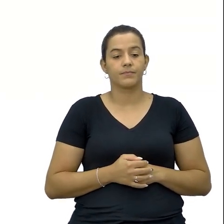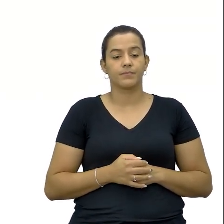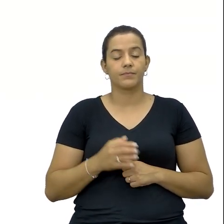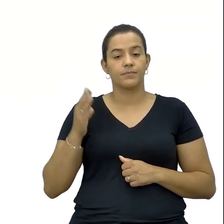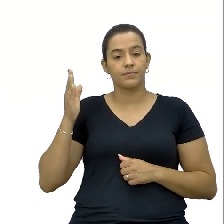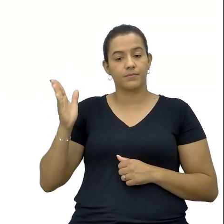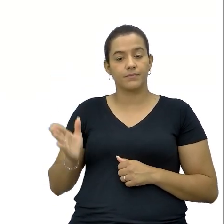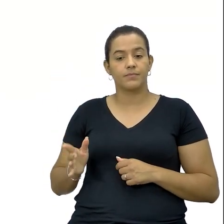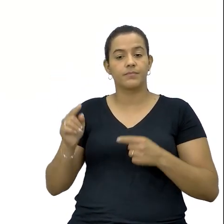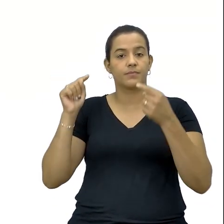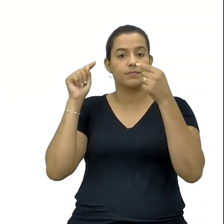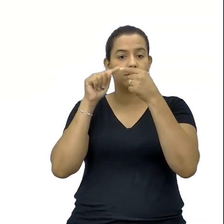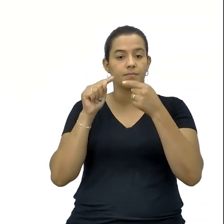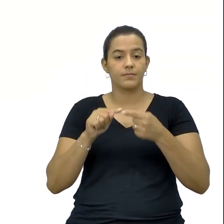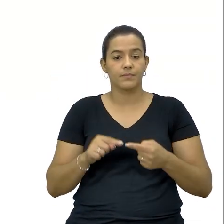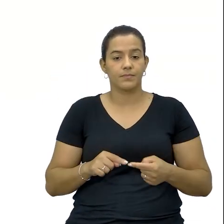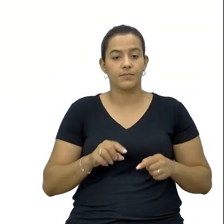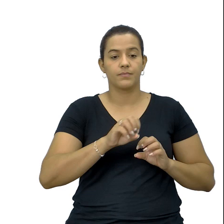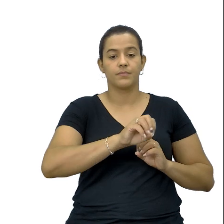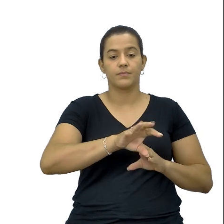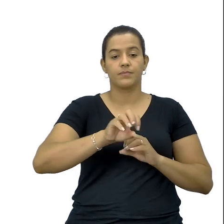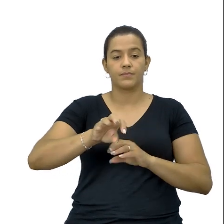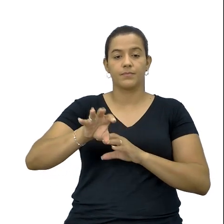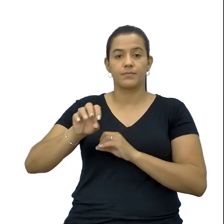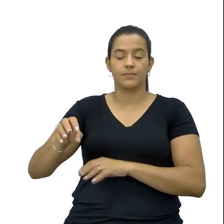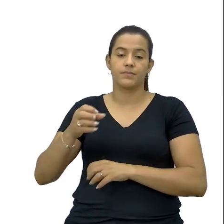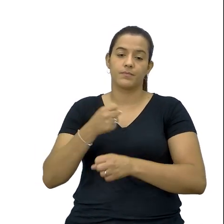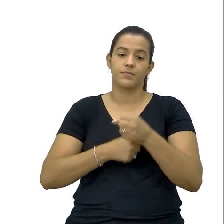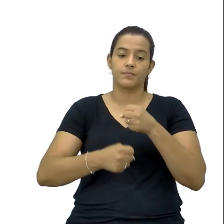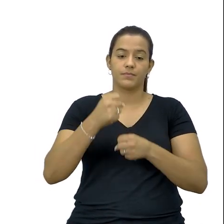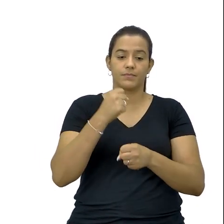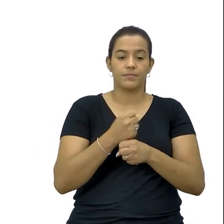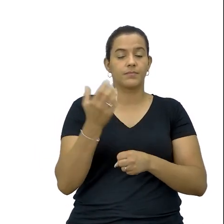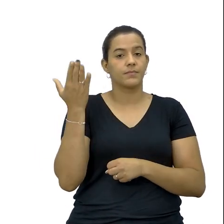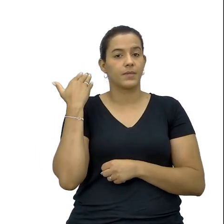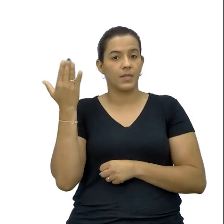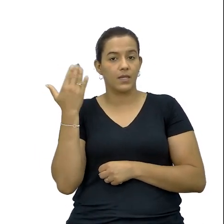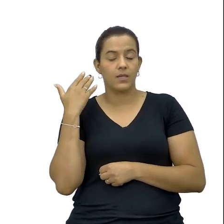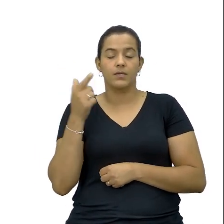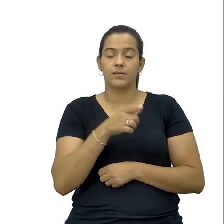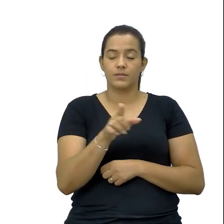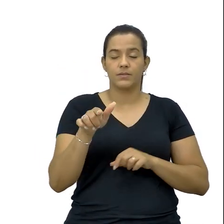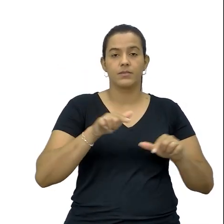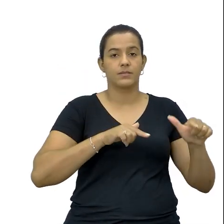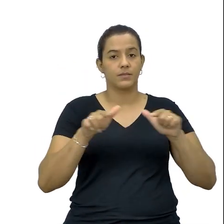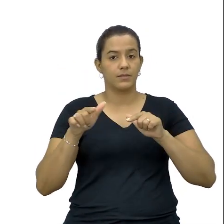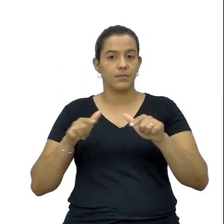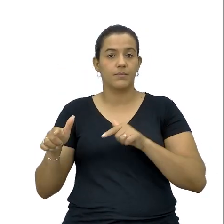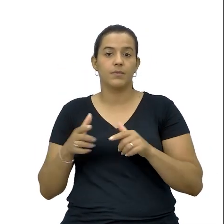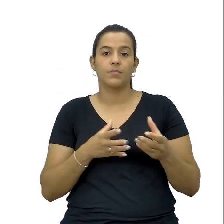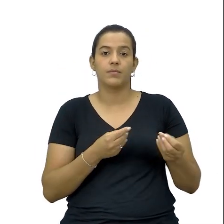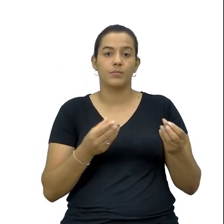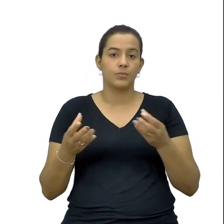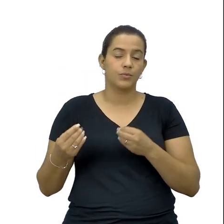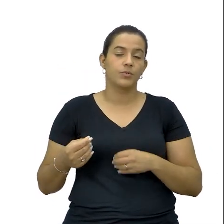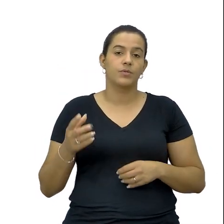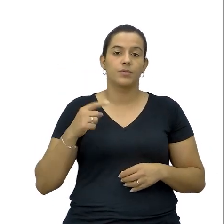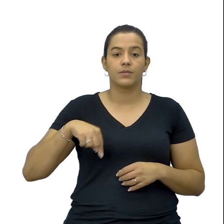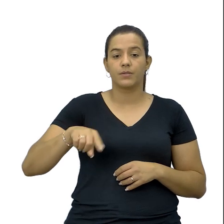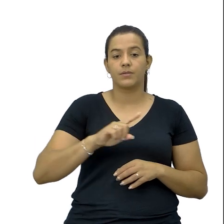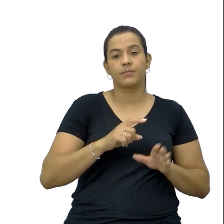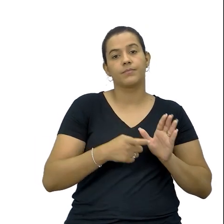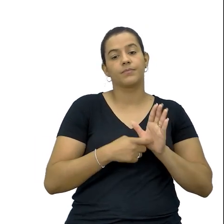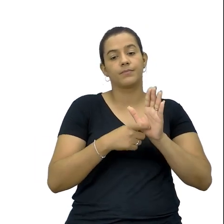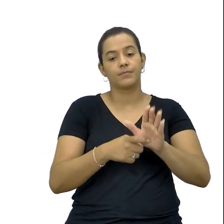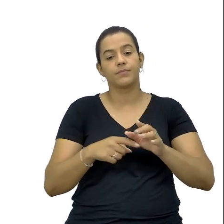que apliquem as metodologias que nós conversamos no ano passado e que vocês trabalharam muito com as metodologias ativas, seja ela